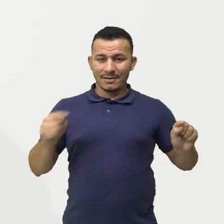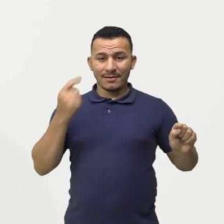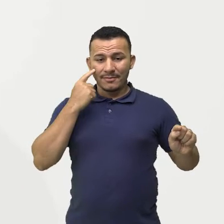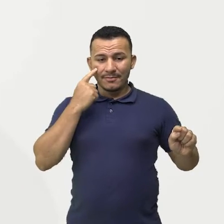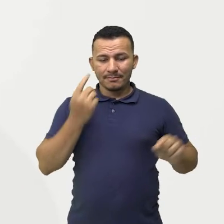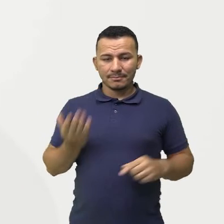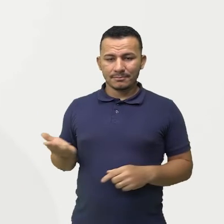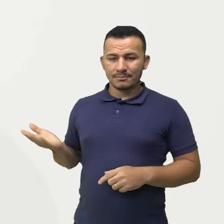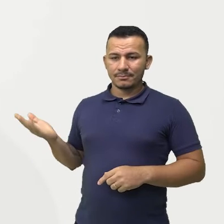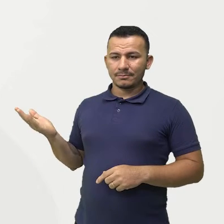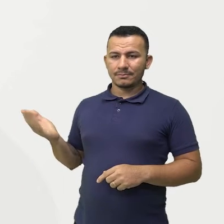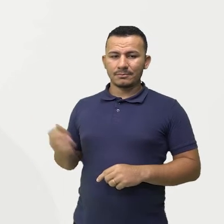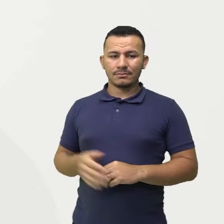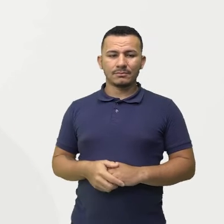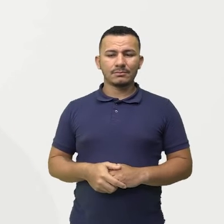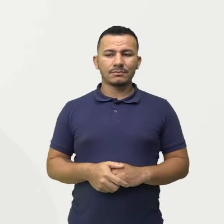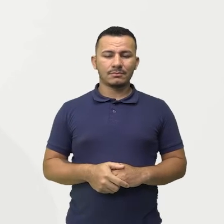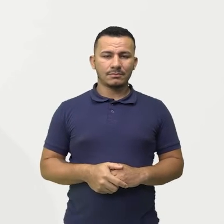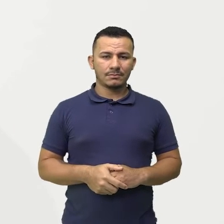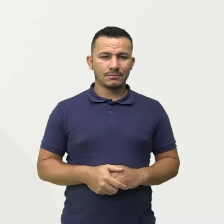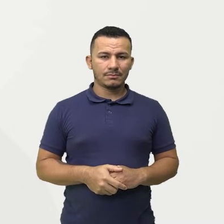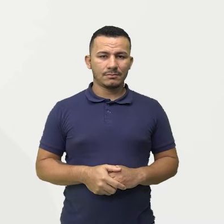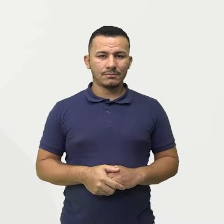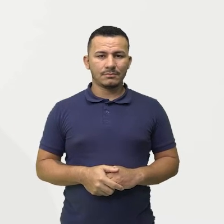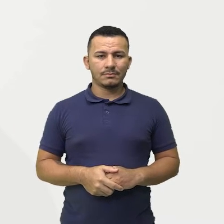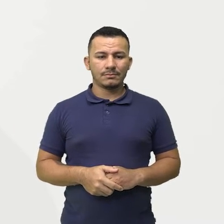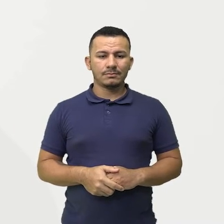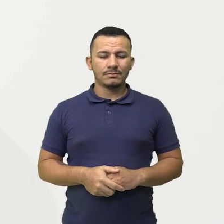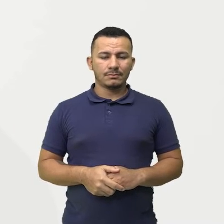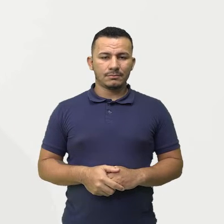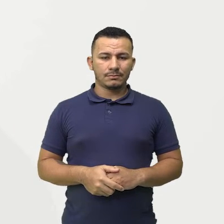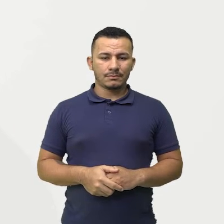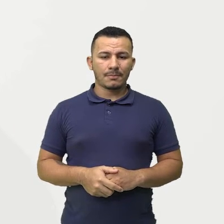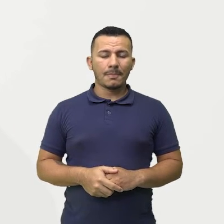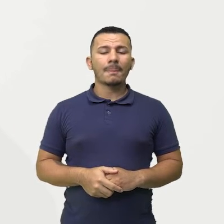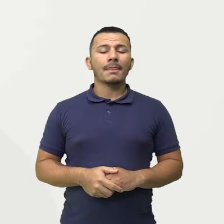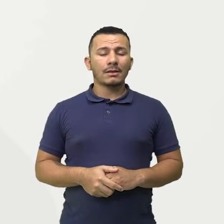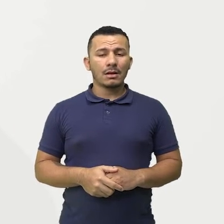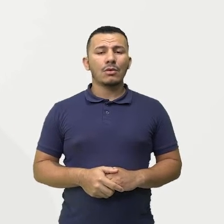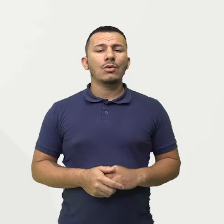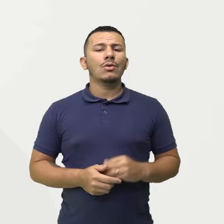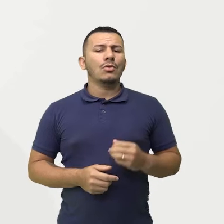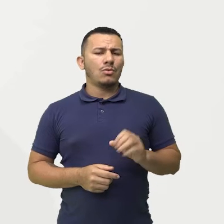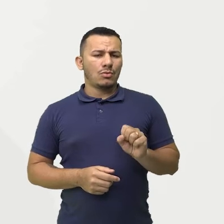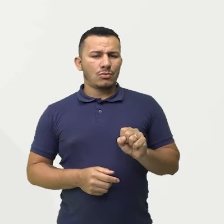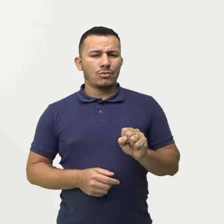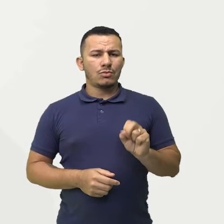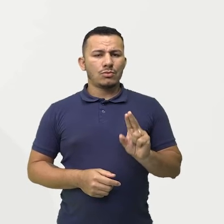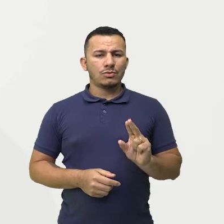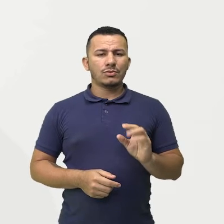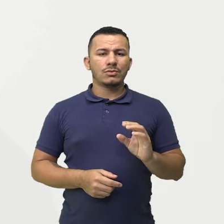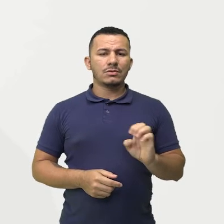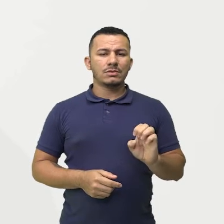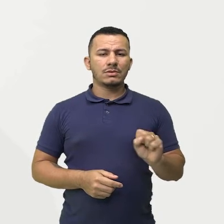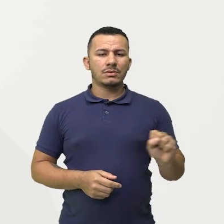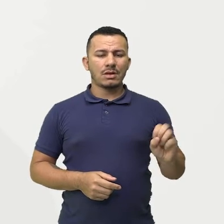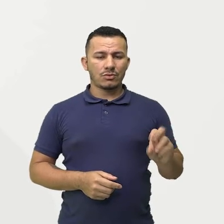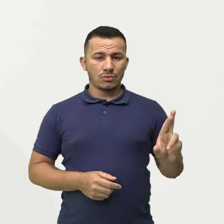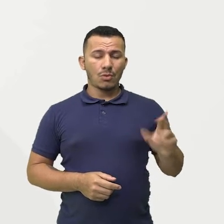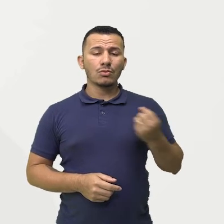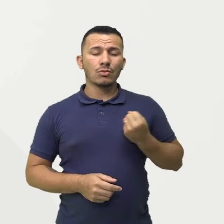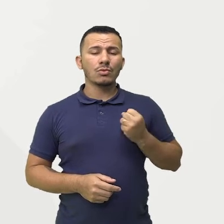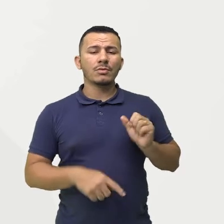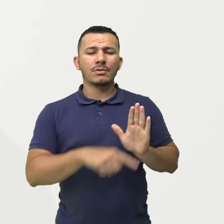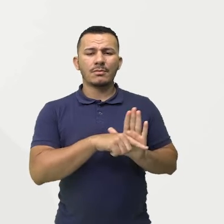só. Ainda temos um exemplo, vem comigo, né? Olha o número, o sucessor do número menos 2 agora. Vamos